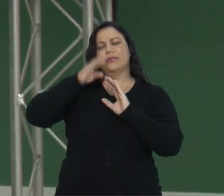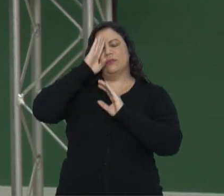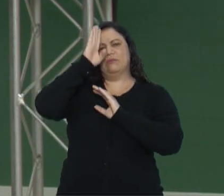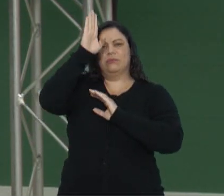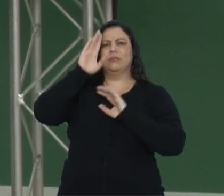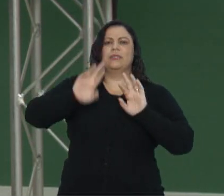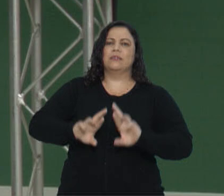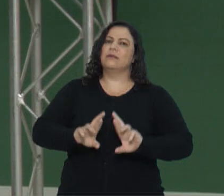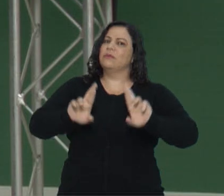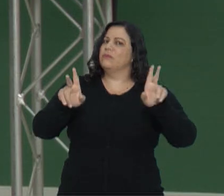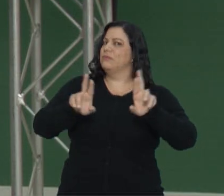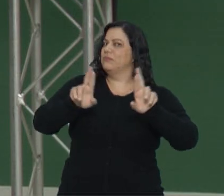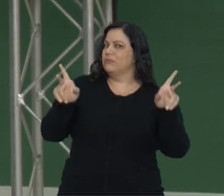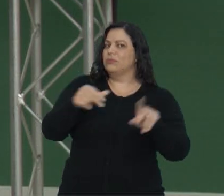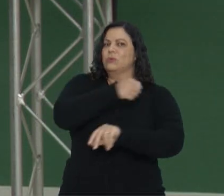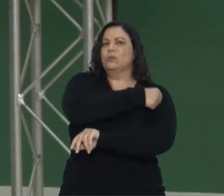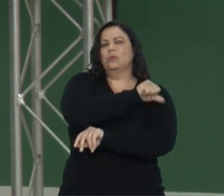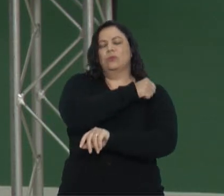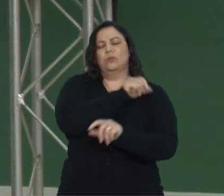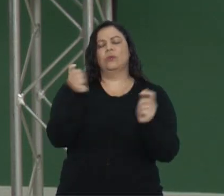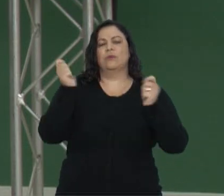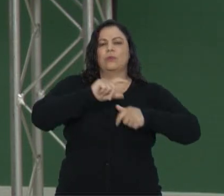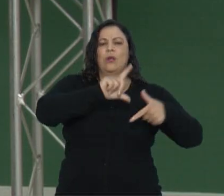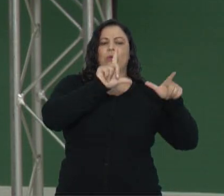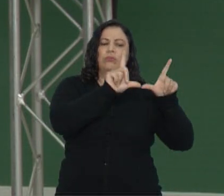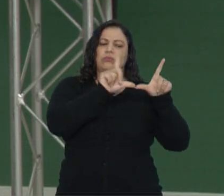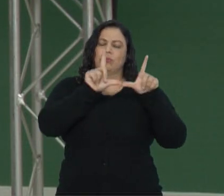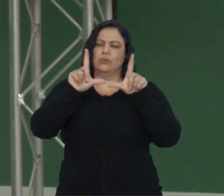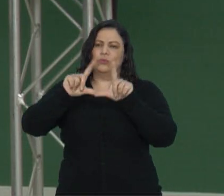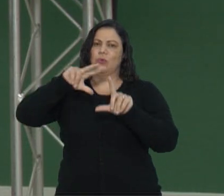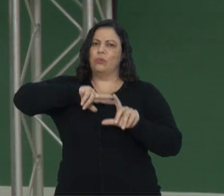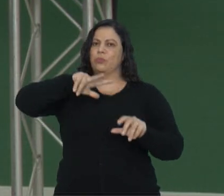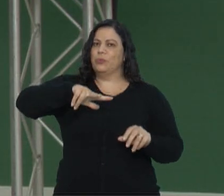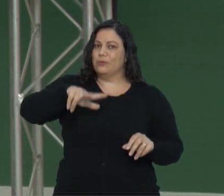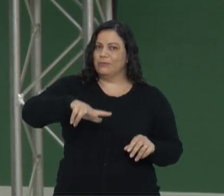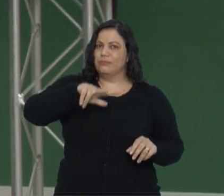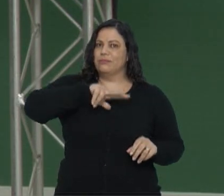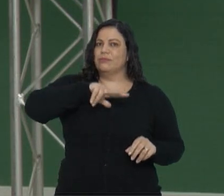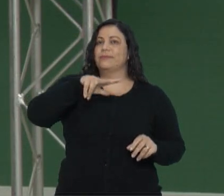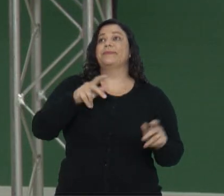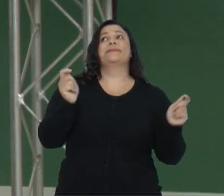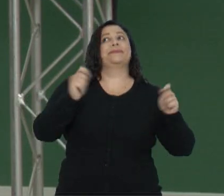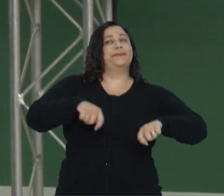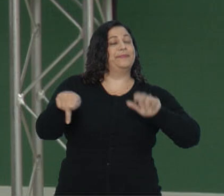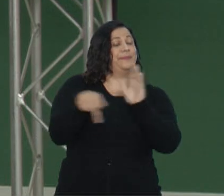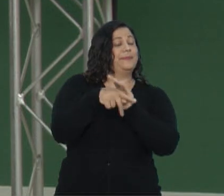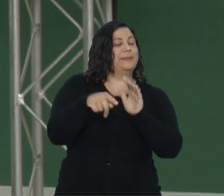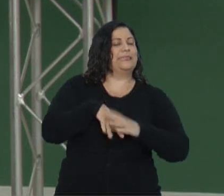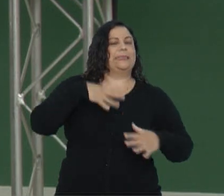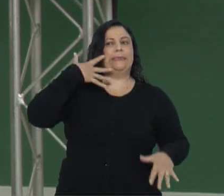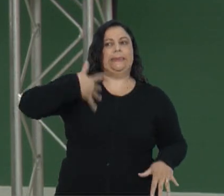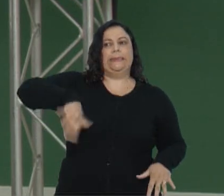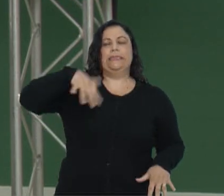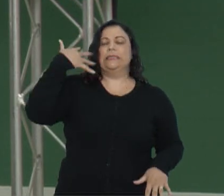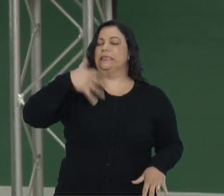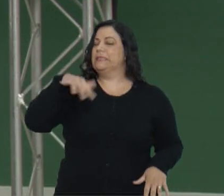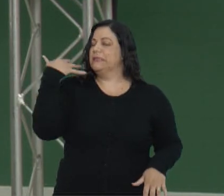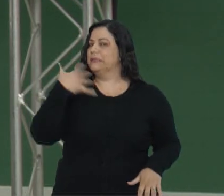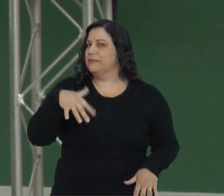Janeiro é que vieram os azulejos portugueses, que era tão caro, né, quanto muitas outras coisas se você usasse Itália, tá?